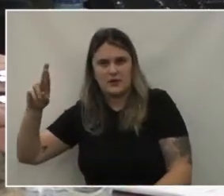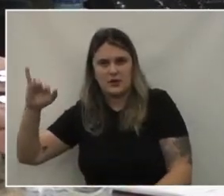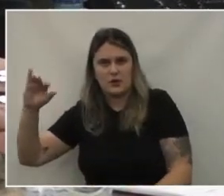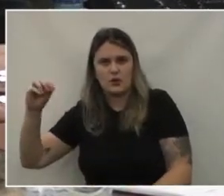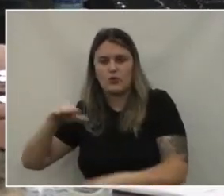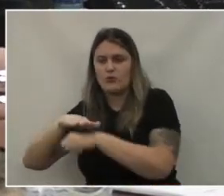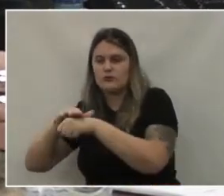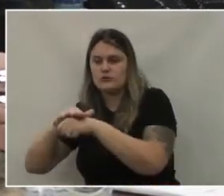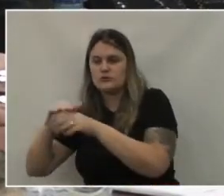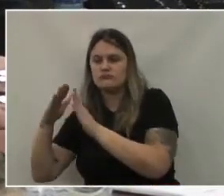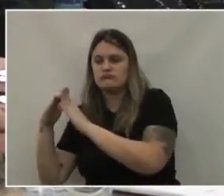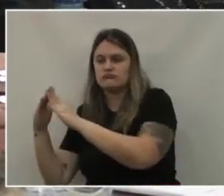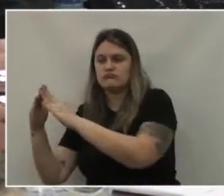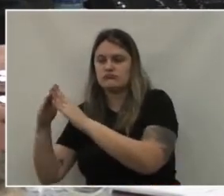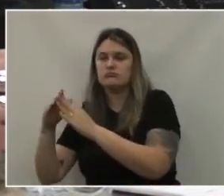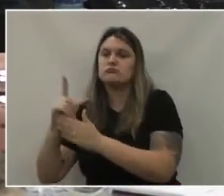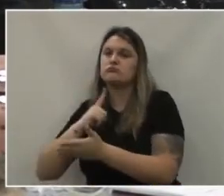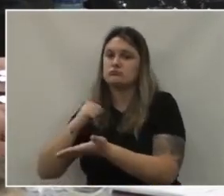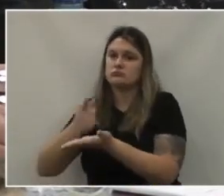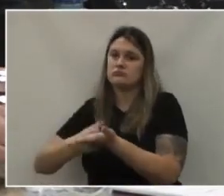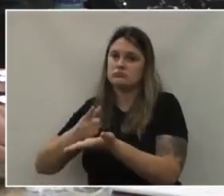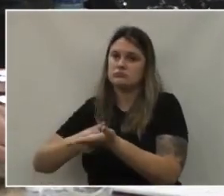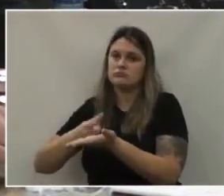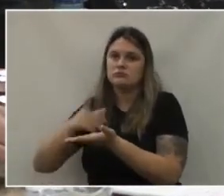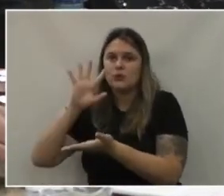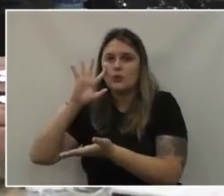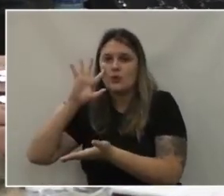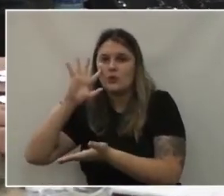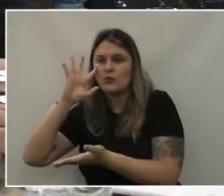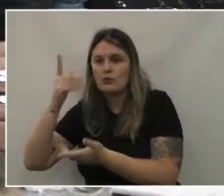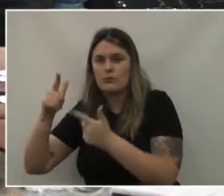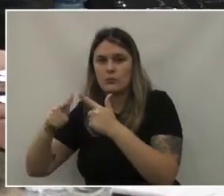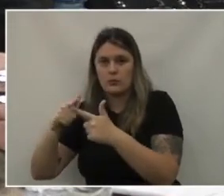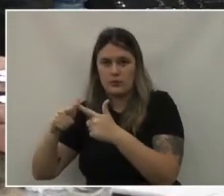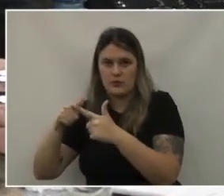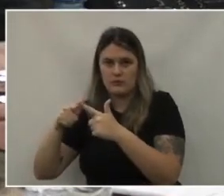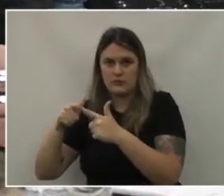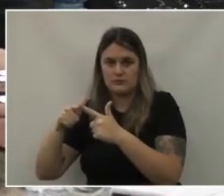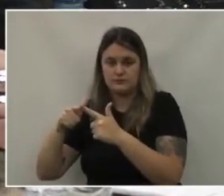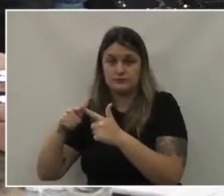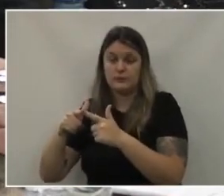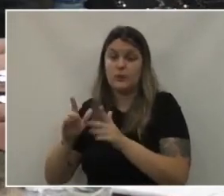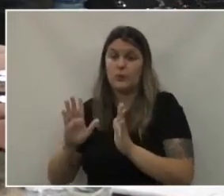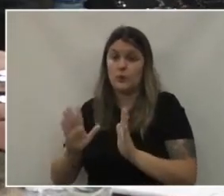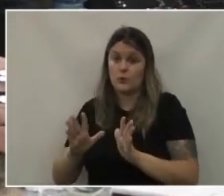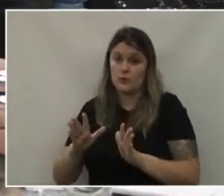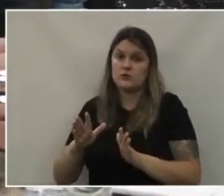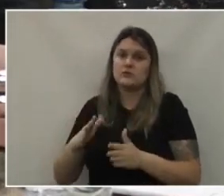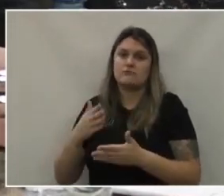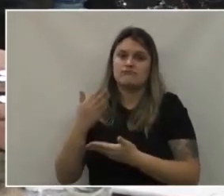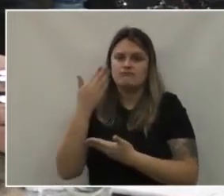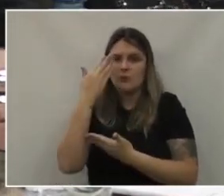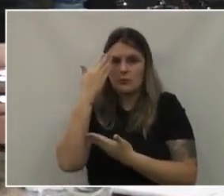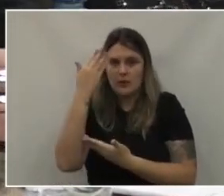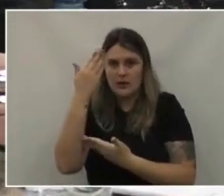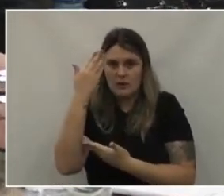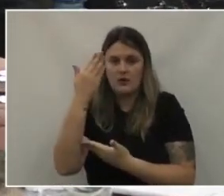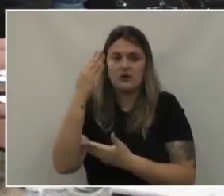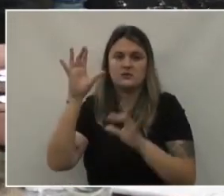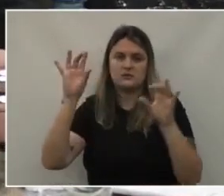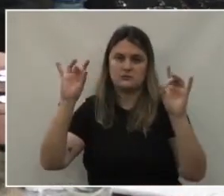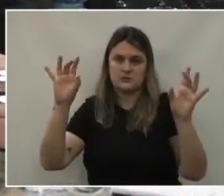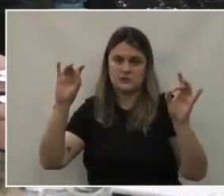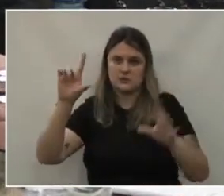os moradores, o qual foi comprometido a encontrar uma solução para o problema deles. Então, hoje, mais uma vez, quero deixar aqui meu